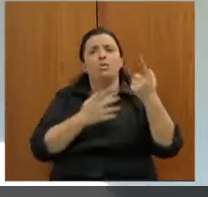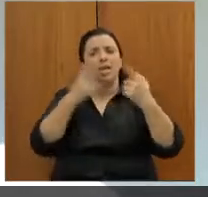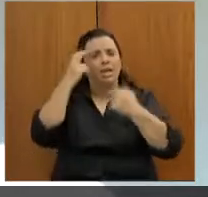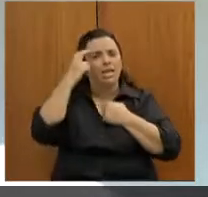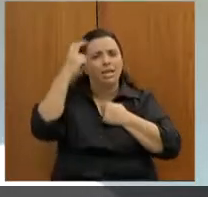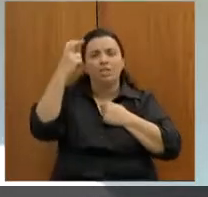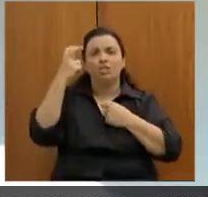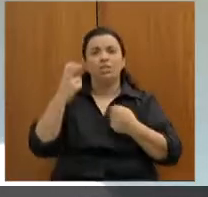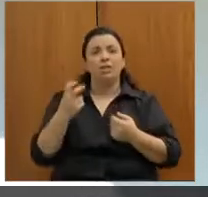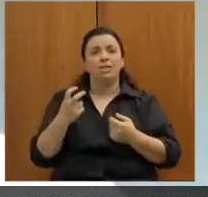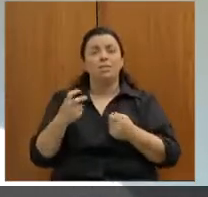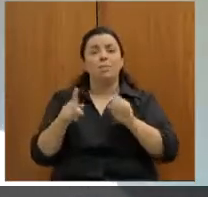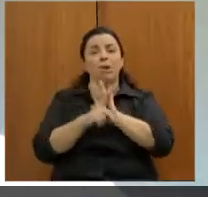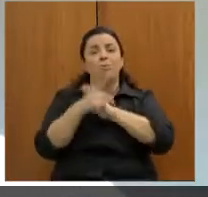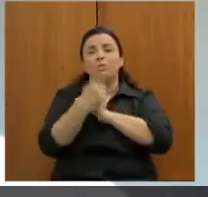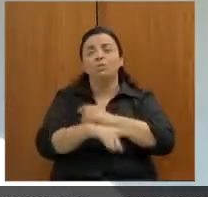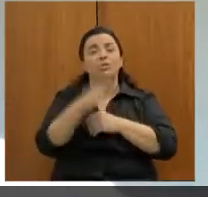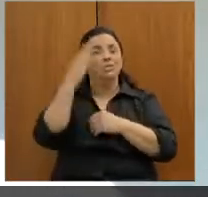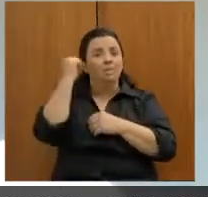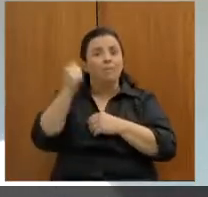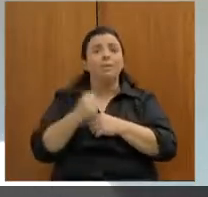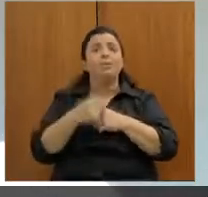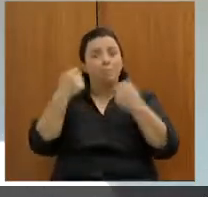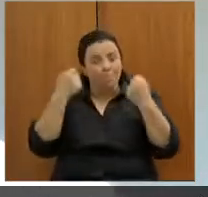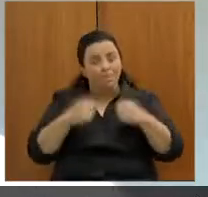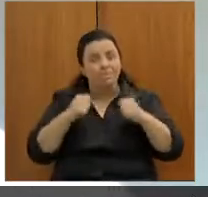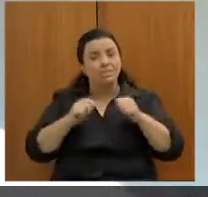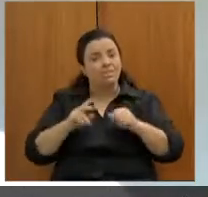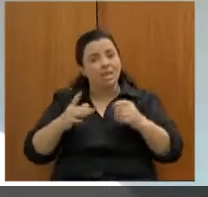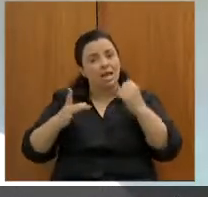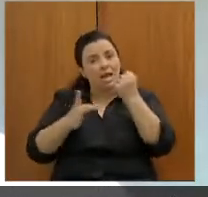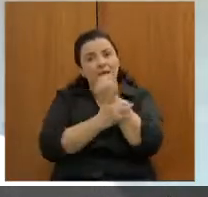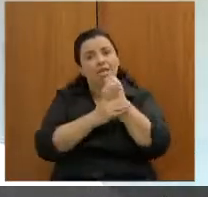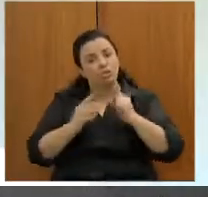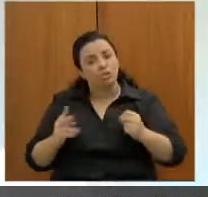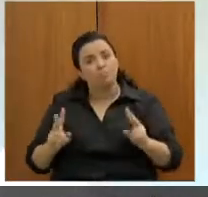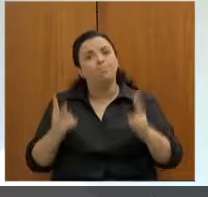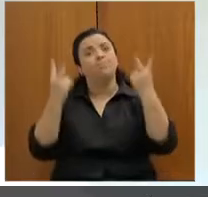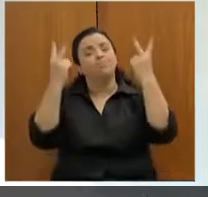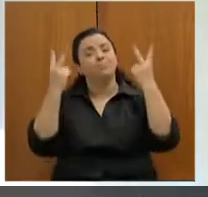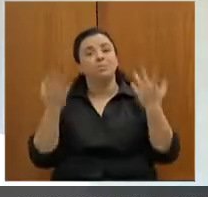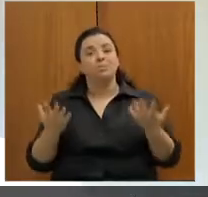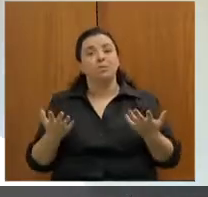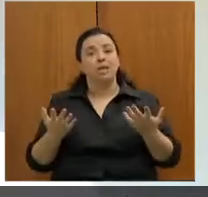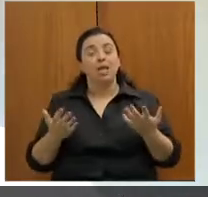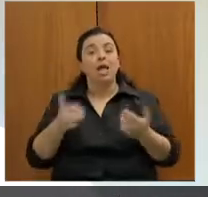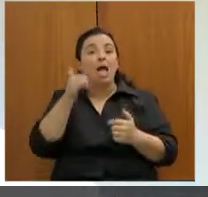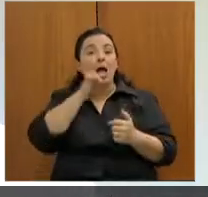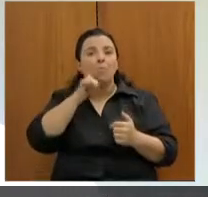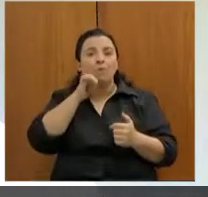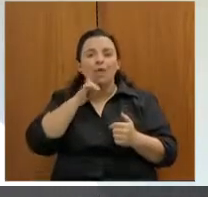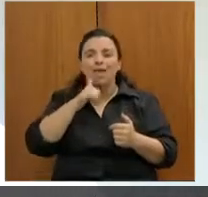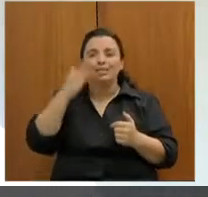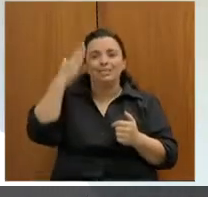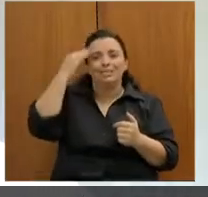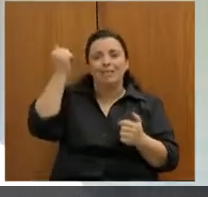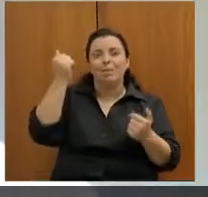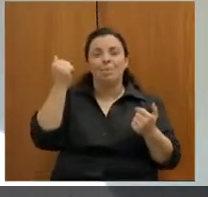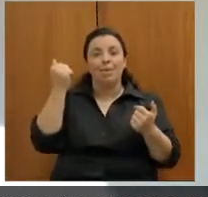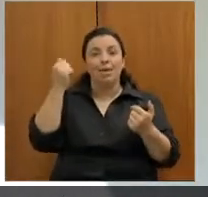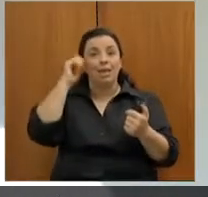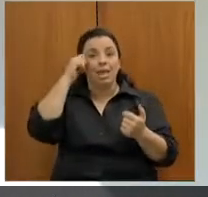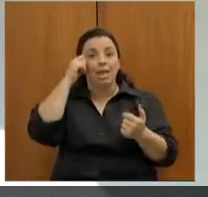saberes tudo todos os cabelos Extra 11 lembro vira é produto Gourmet